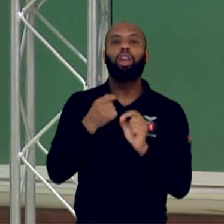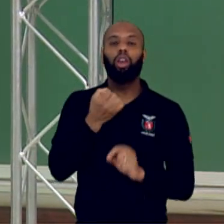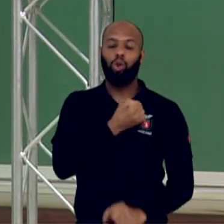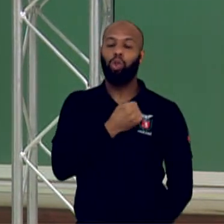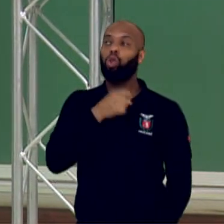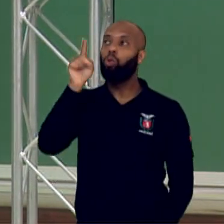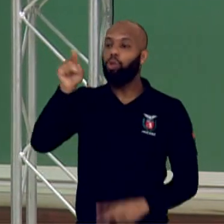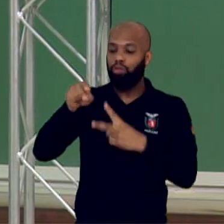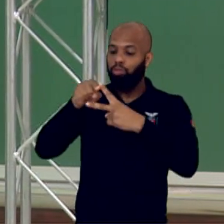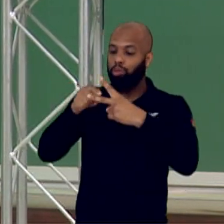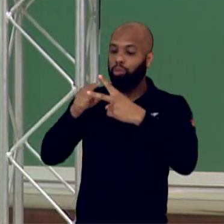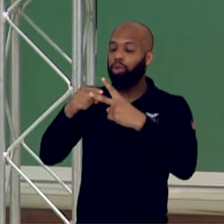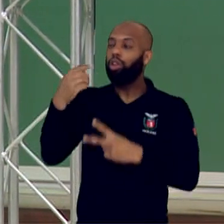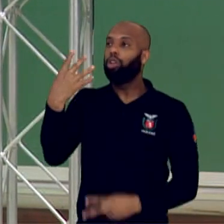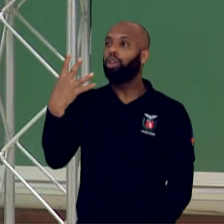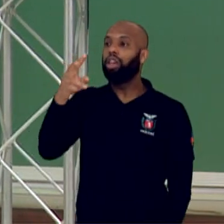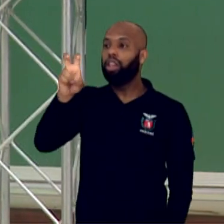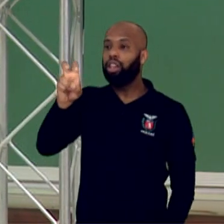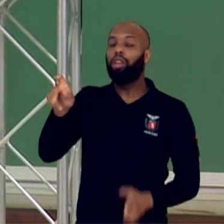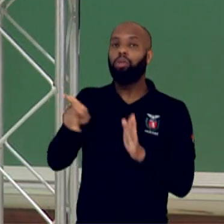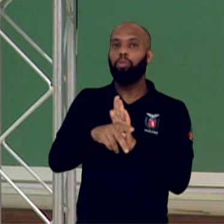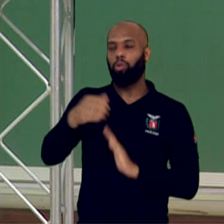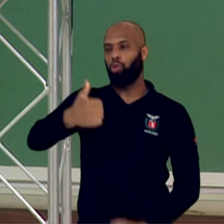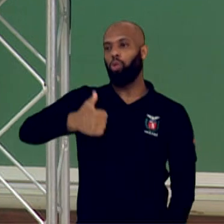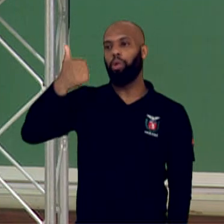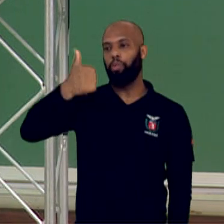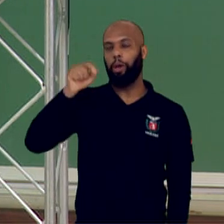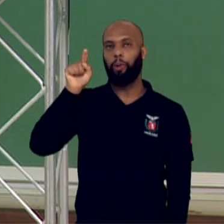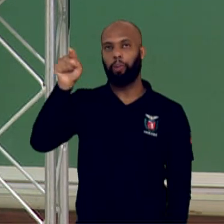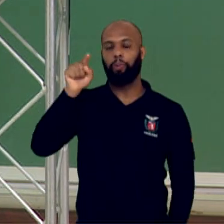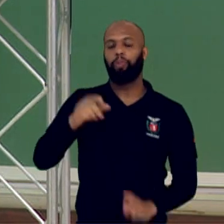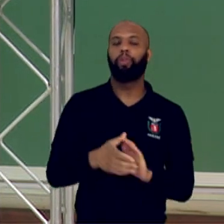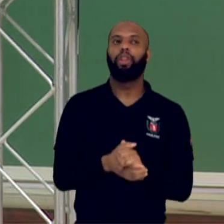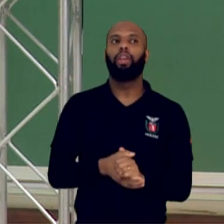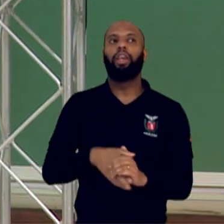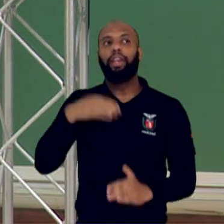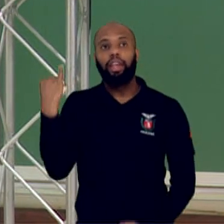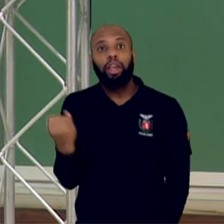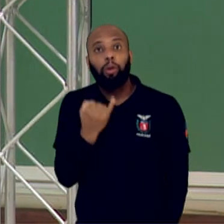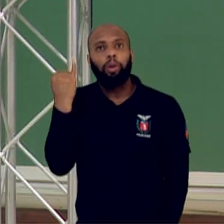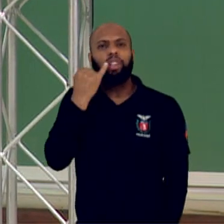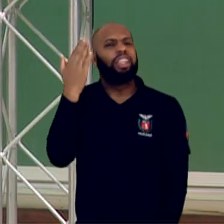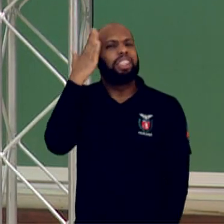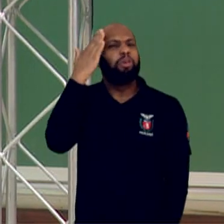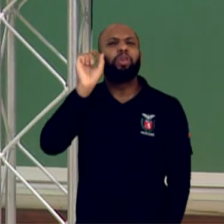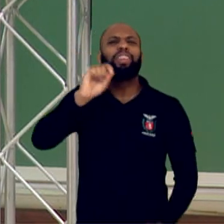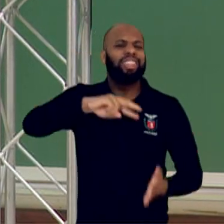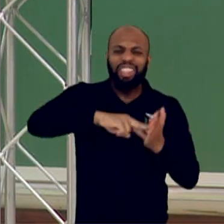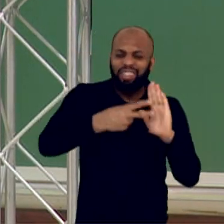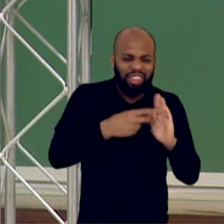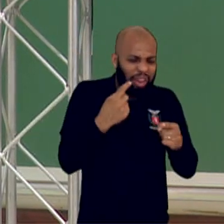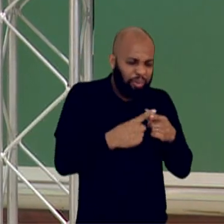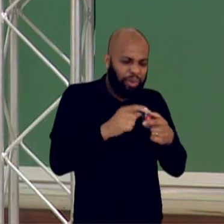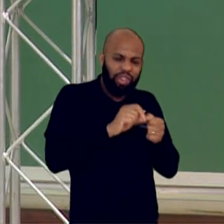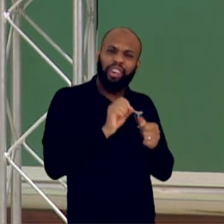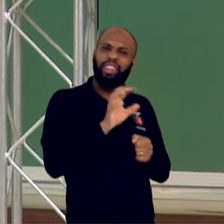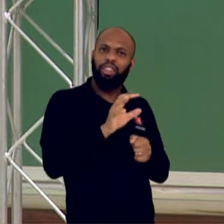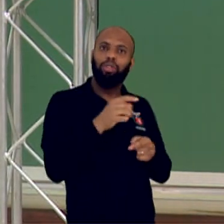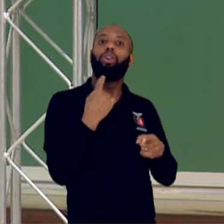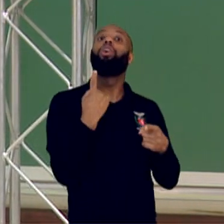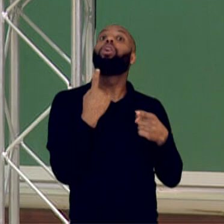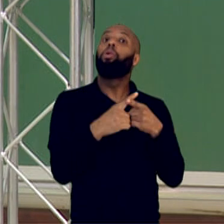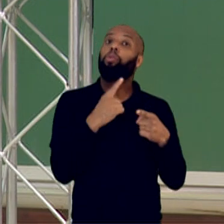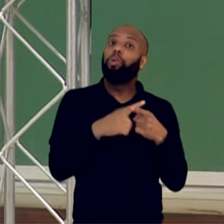nessa redução ao primeiro quadrante. Então é bom a gente também fazer esse exercício mental para entender realmente